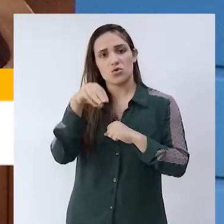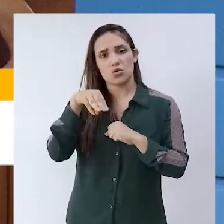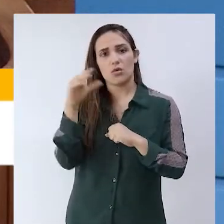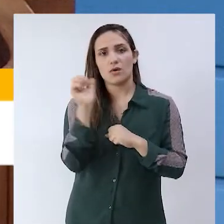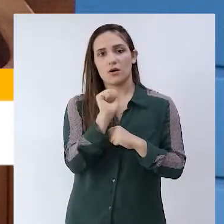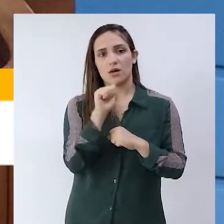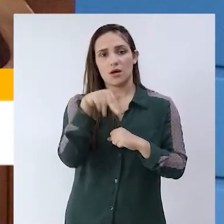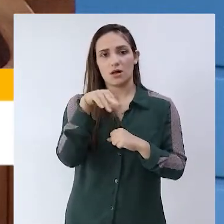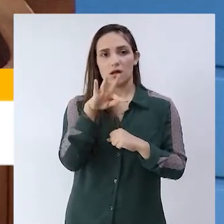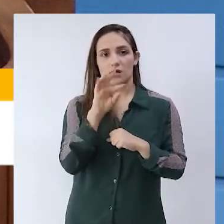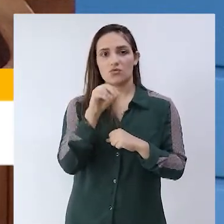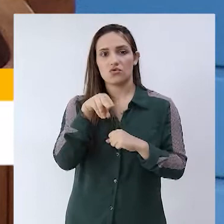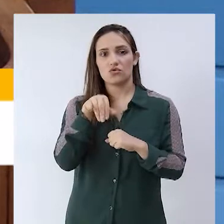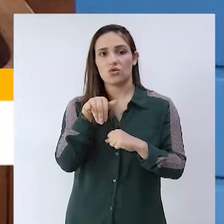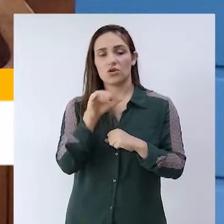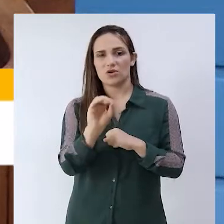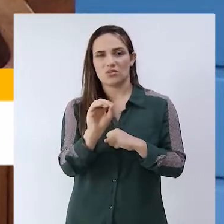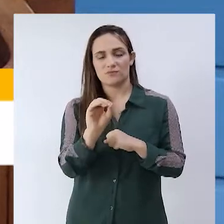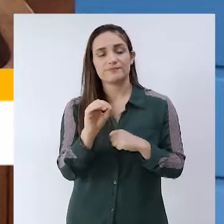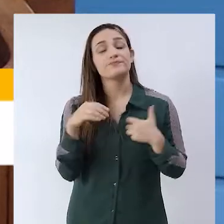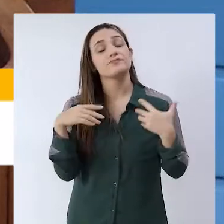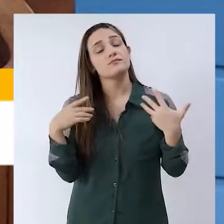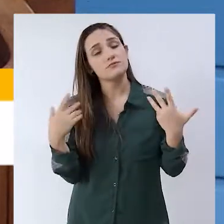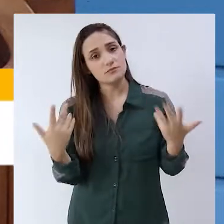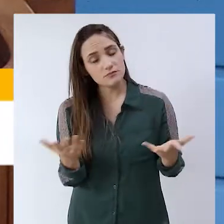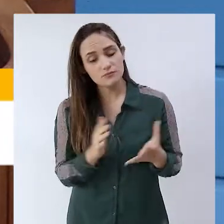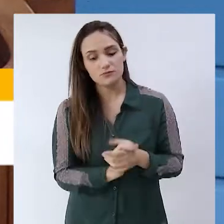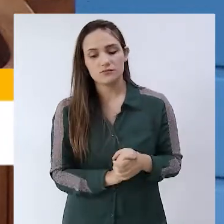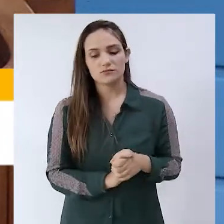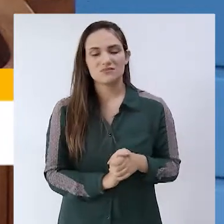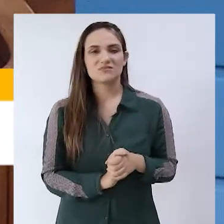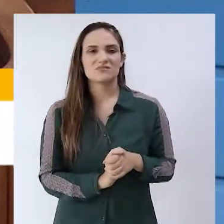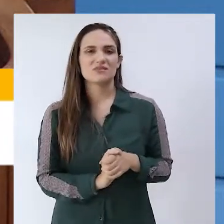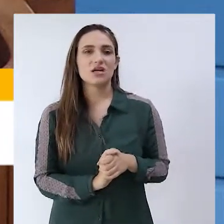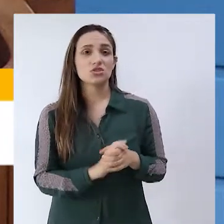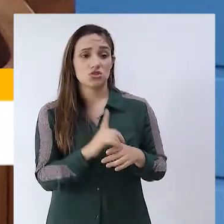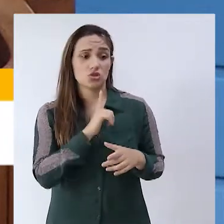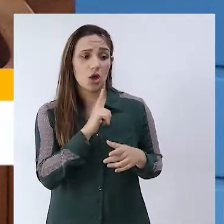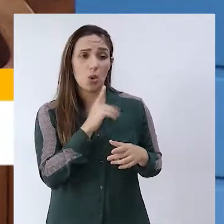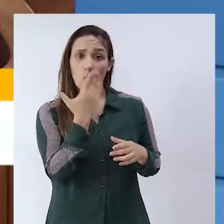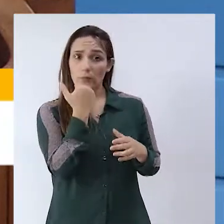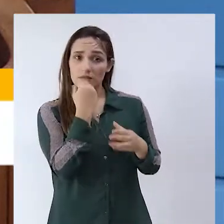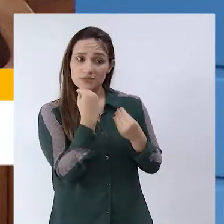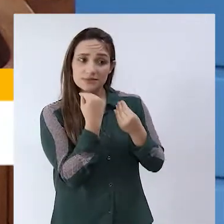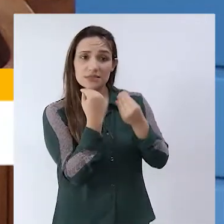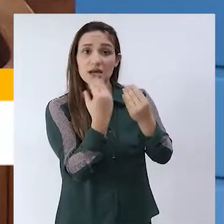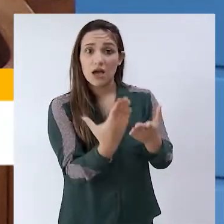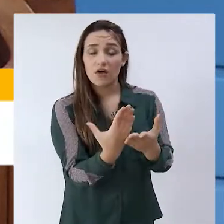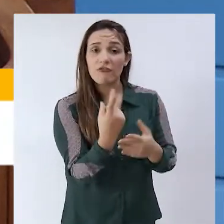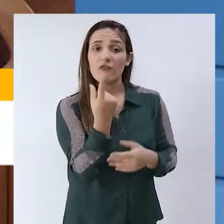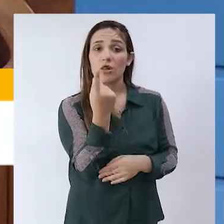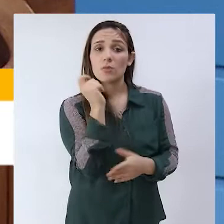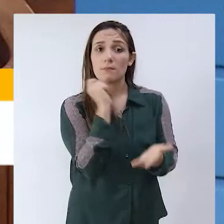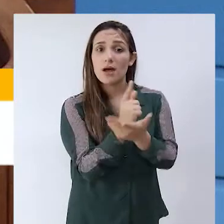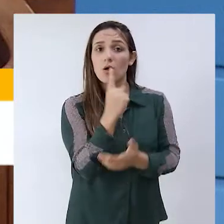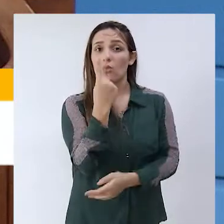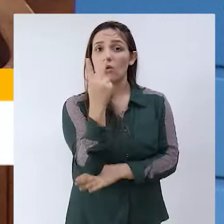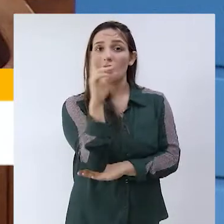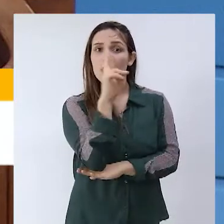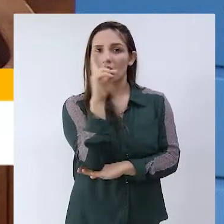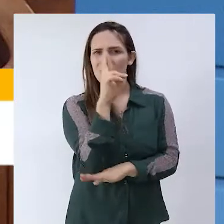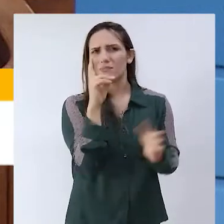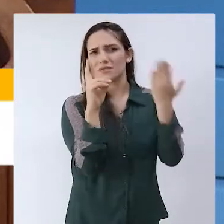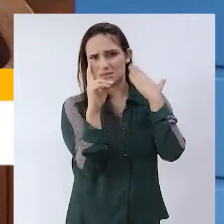Antônio Barbosa, aqui em Campo Grande. Naquela oportunidade, eram servidas refeições ao preço de